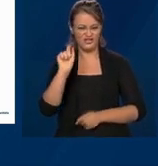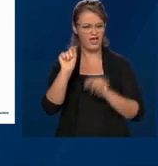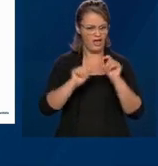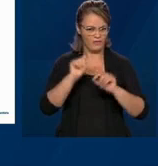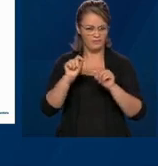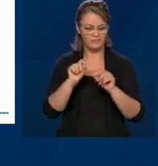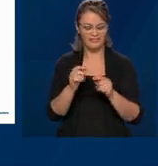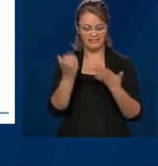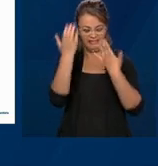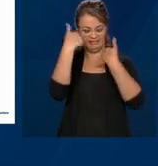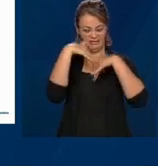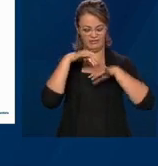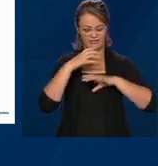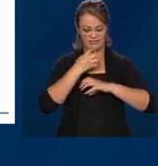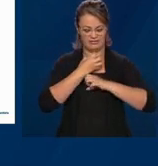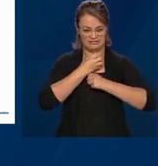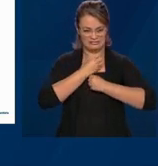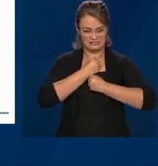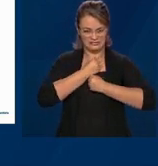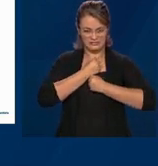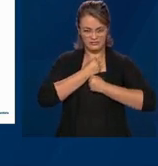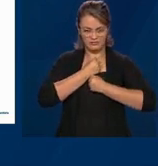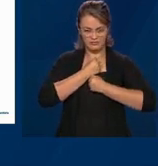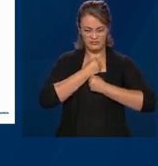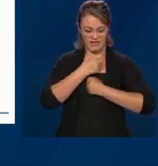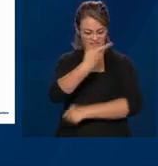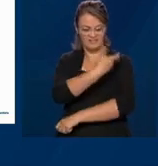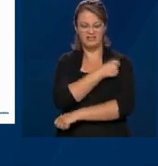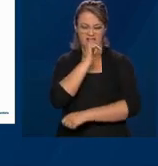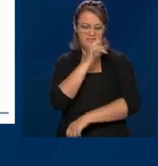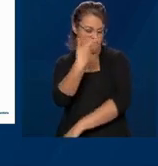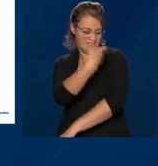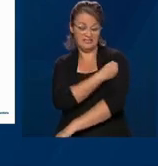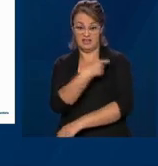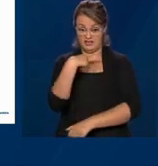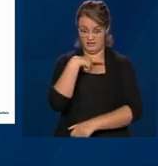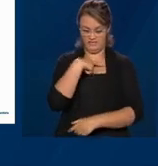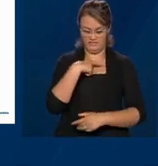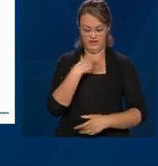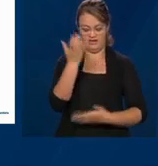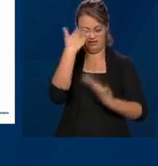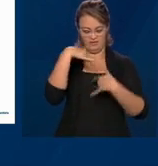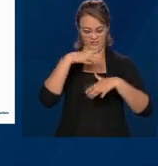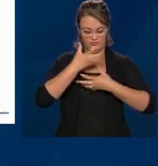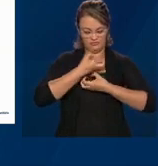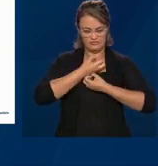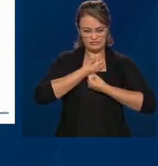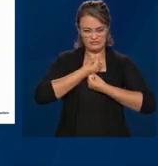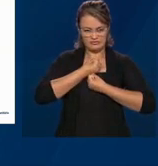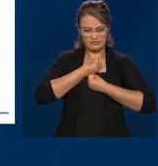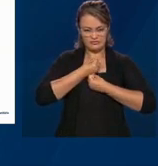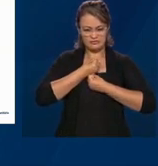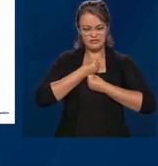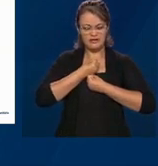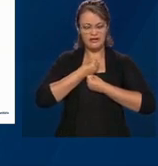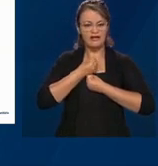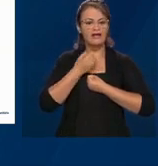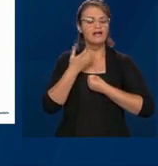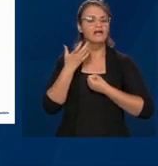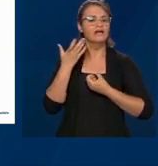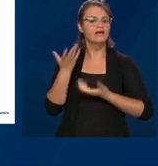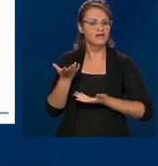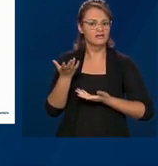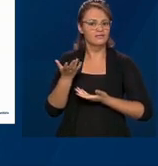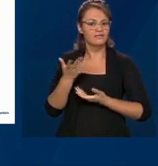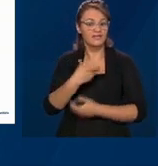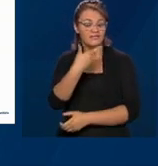os anticorpos que são gerados pela vacina, e aí é importante trazer essa consideração. No caso